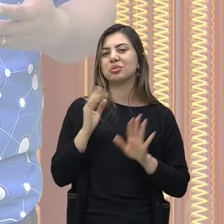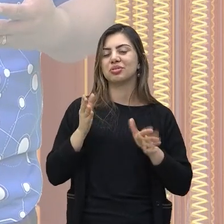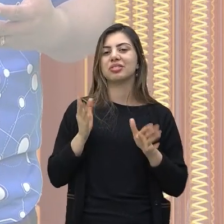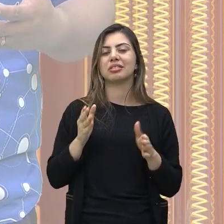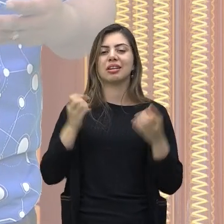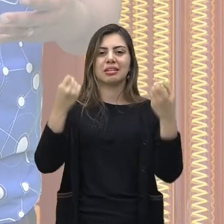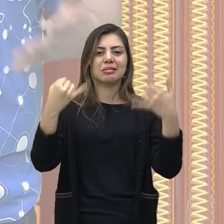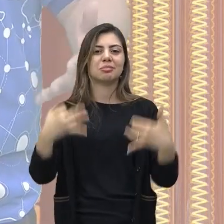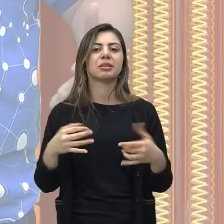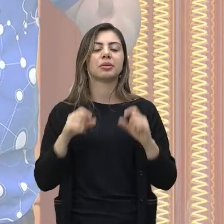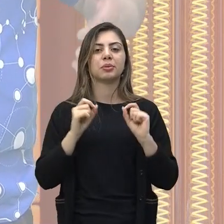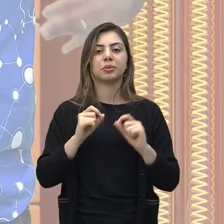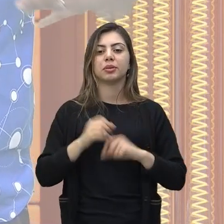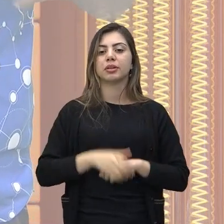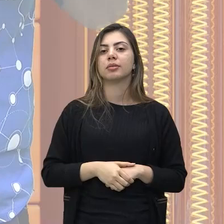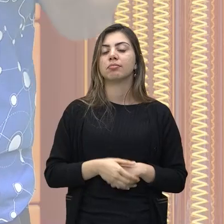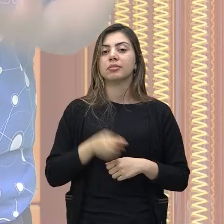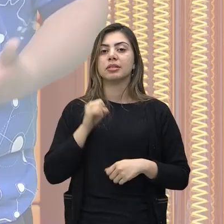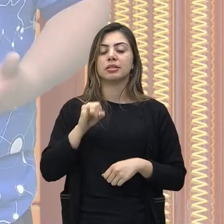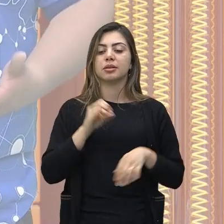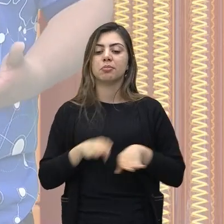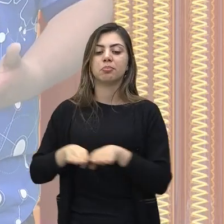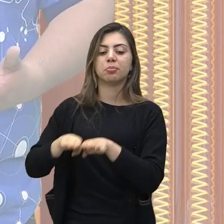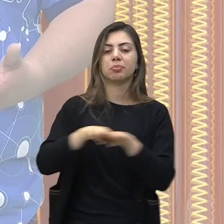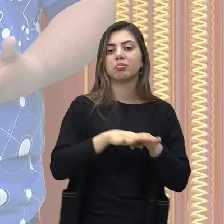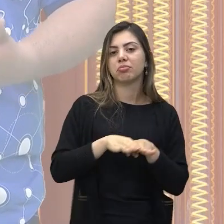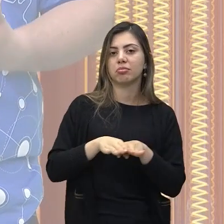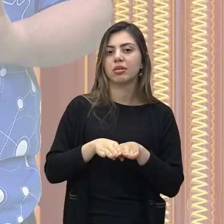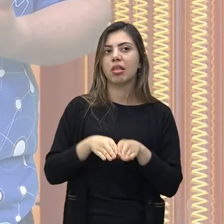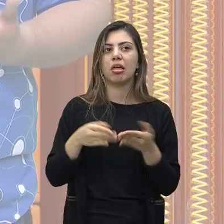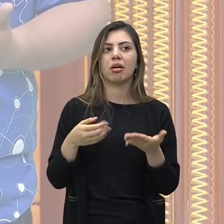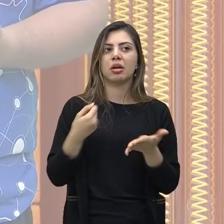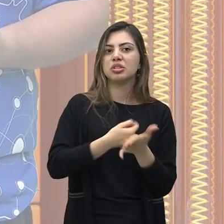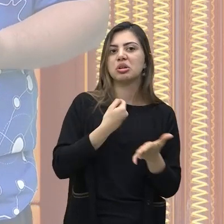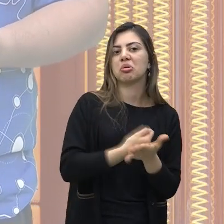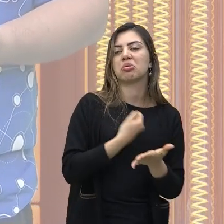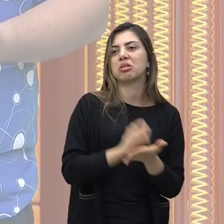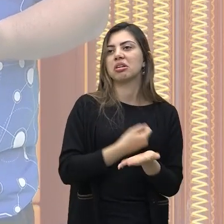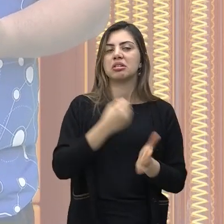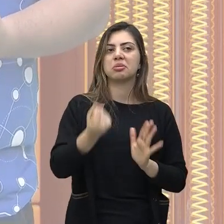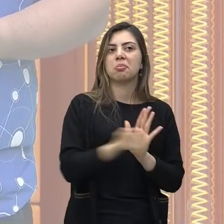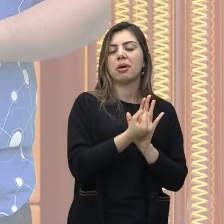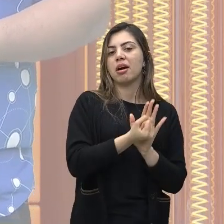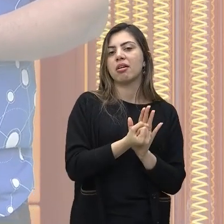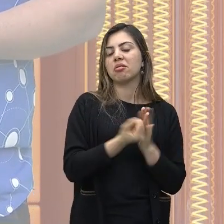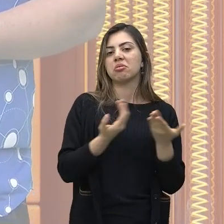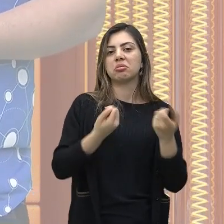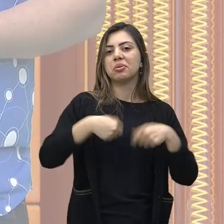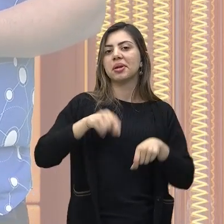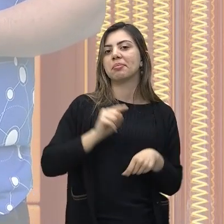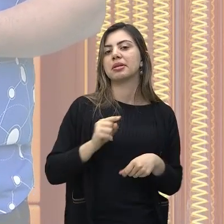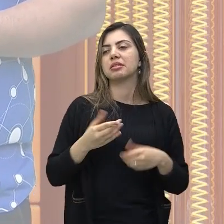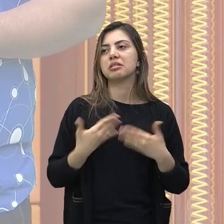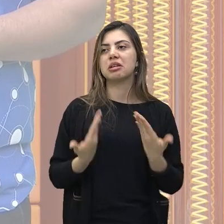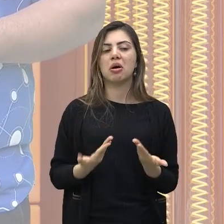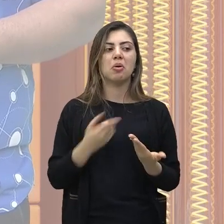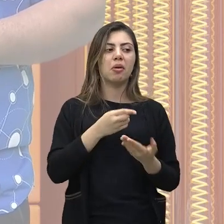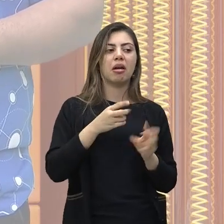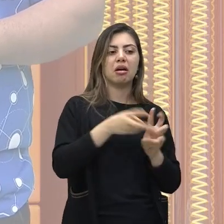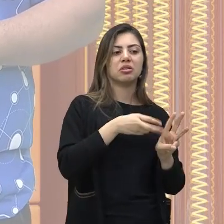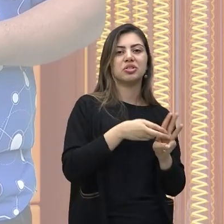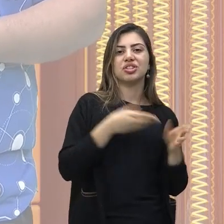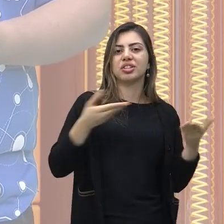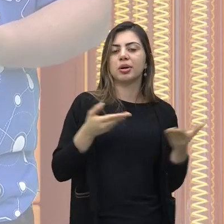já falamos aqui, não haveria necessidade por lutas de reconhecimento de identidade, não haveria necessidade de um indígena hoje em